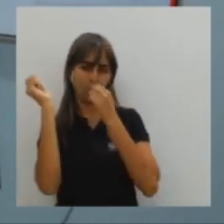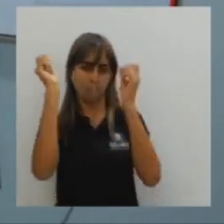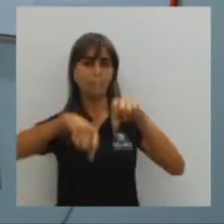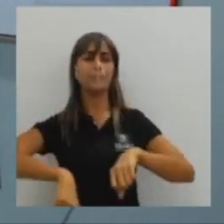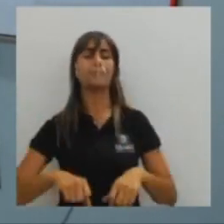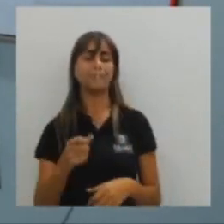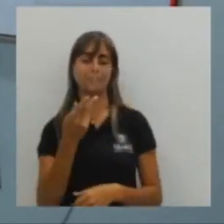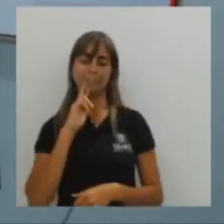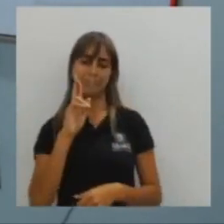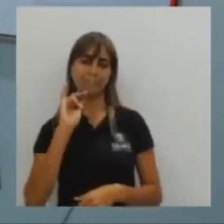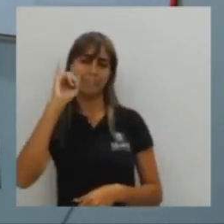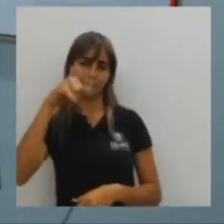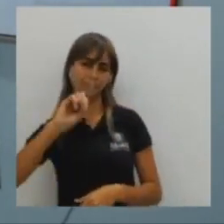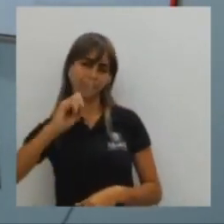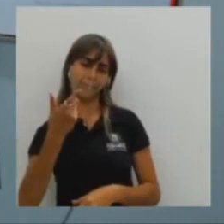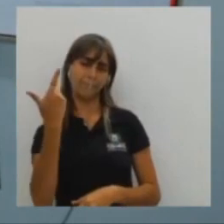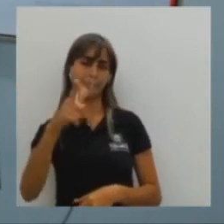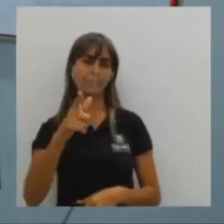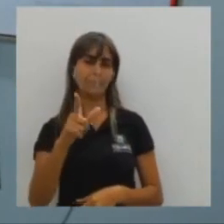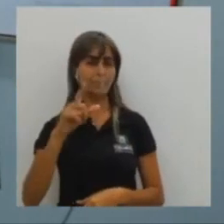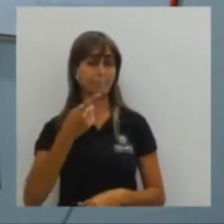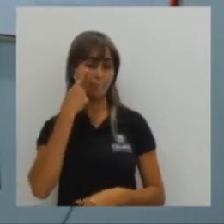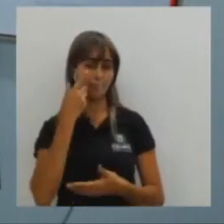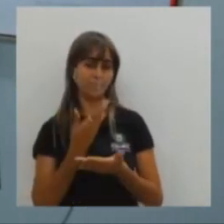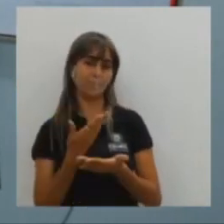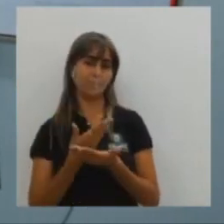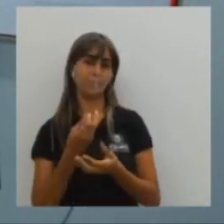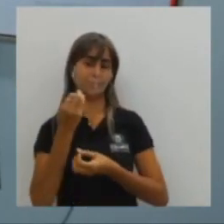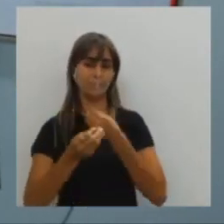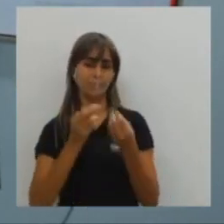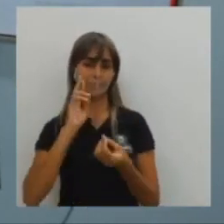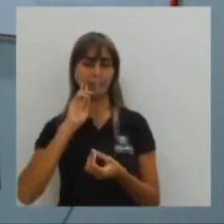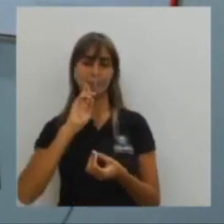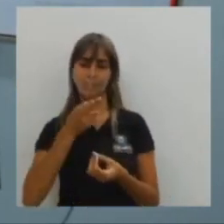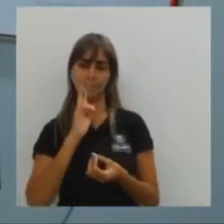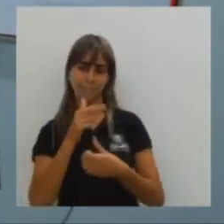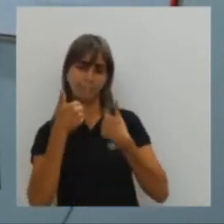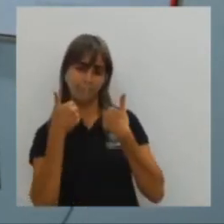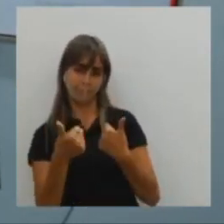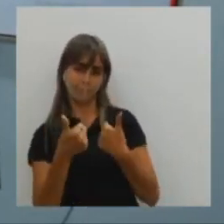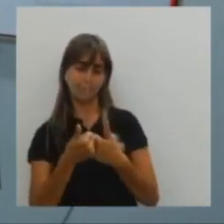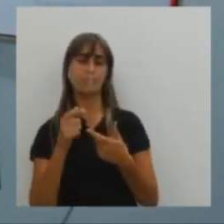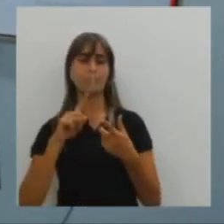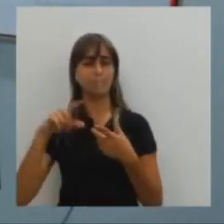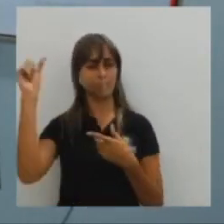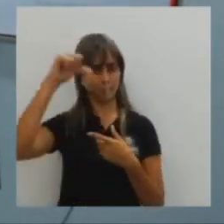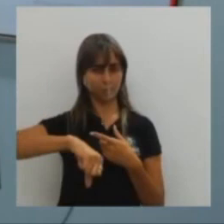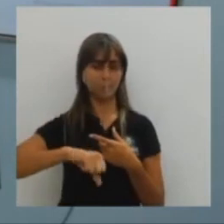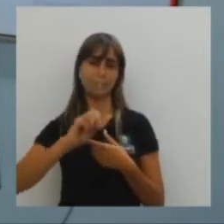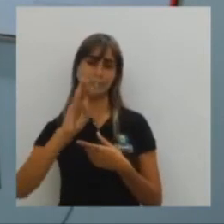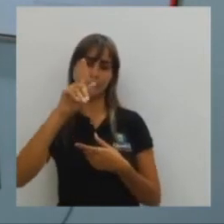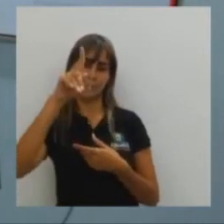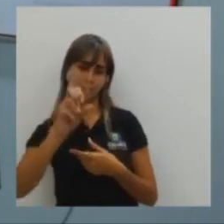pode responder como sim ou não. E aí a gente viu na aula de ontem, né, como responder positivamente e como responder negativamente.